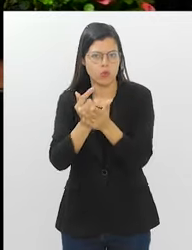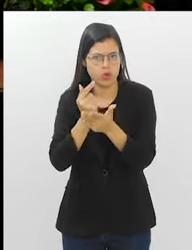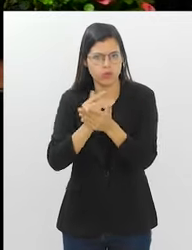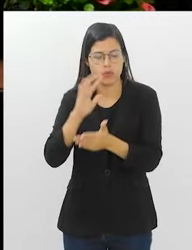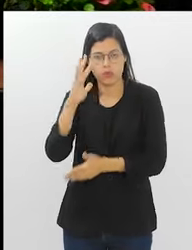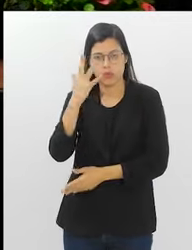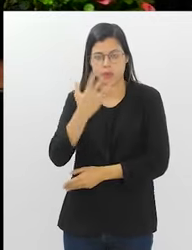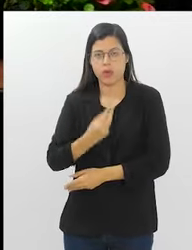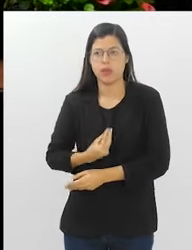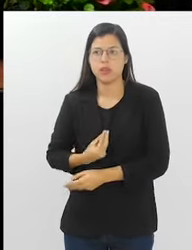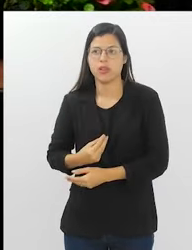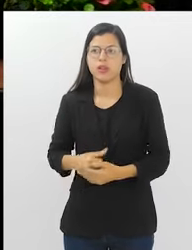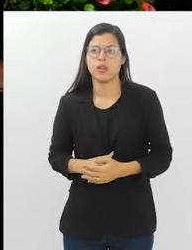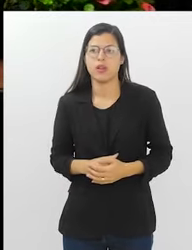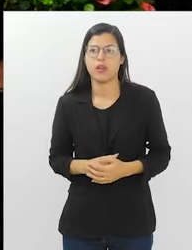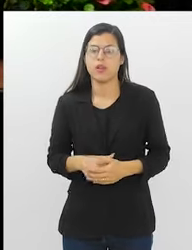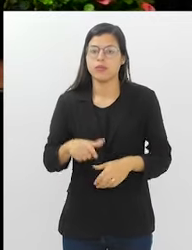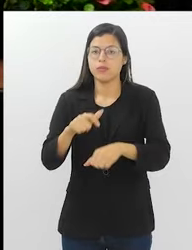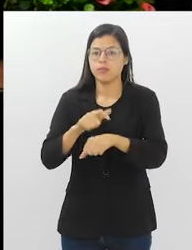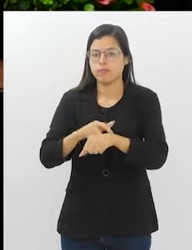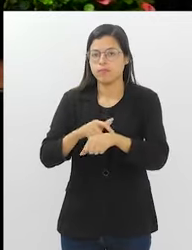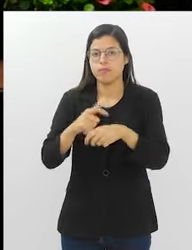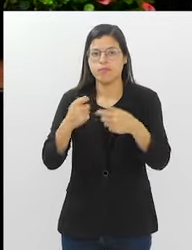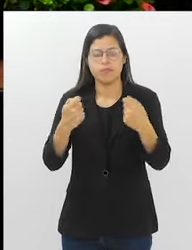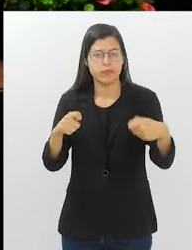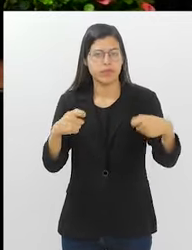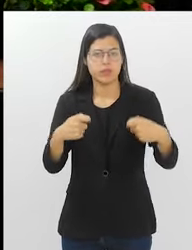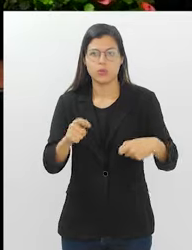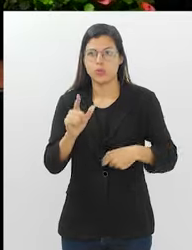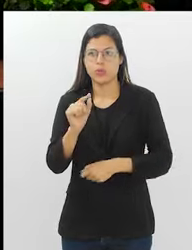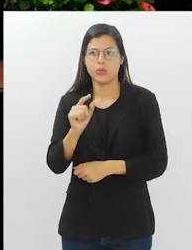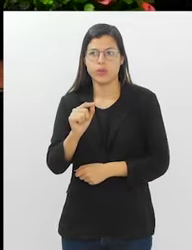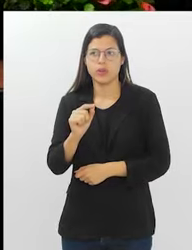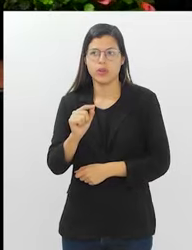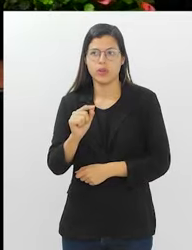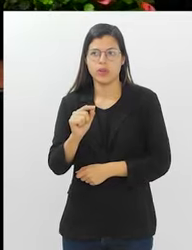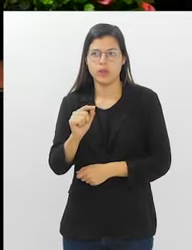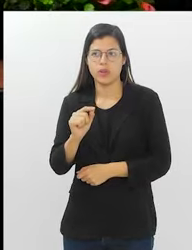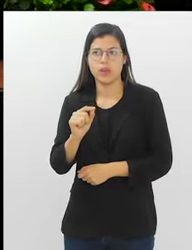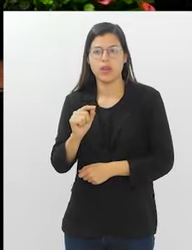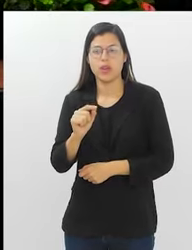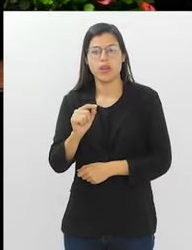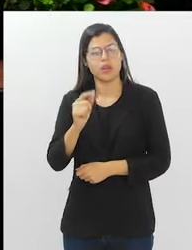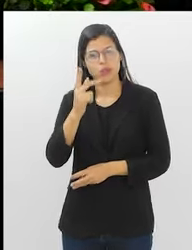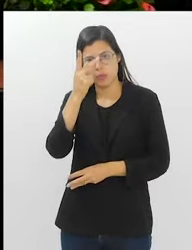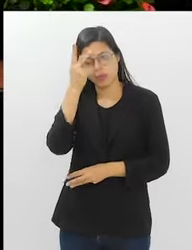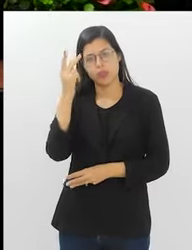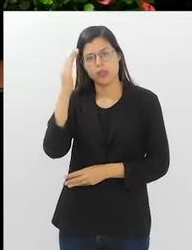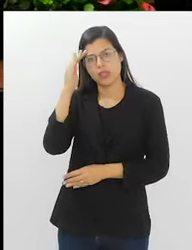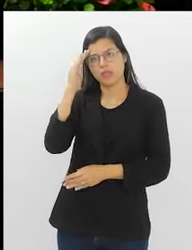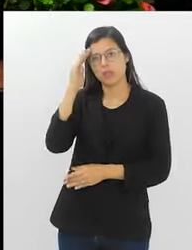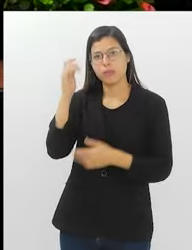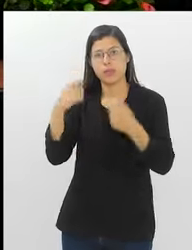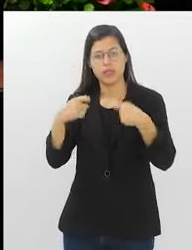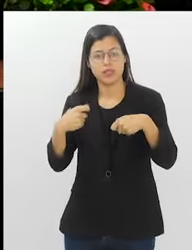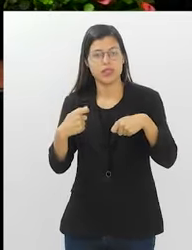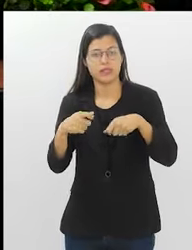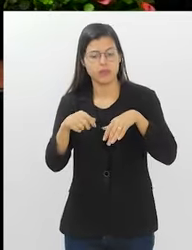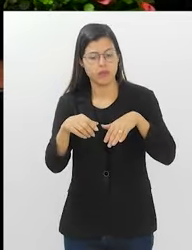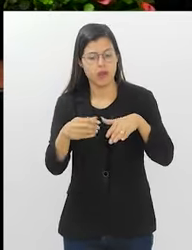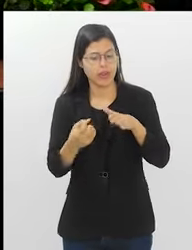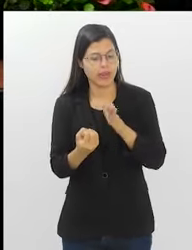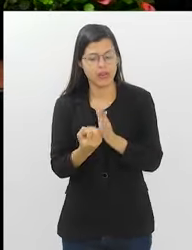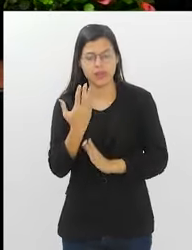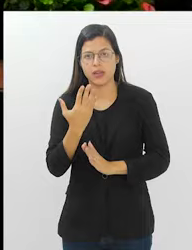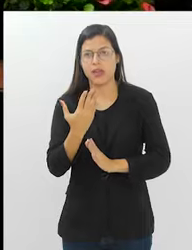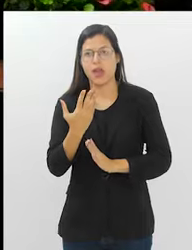espírita, e em determinado momento foi necessário, a própria espiritualidade entendeu que era necessário